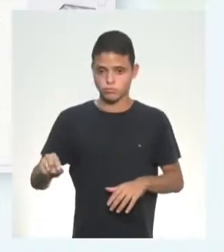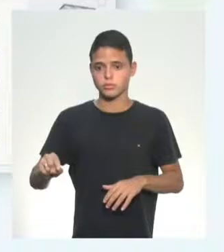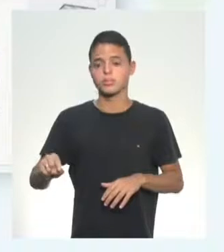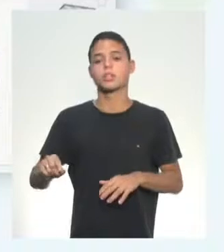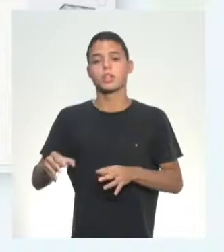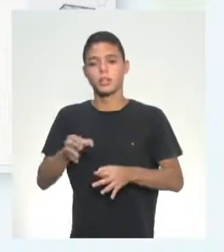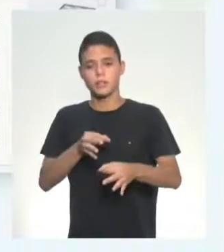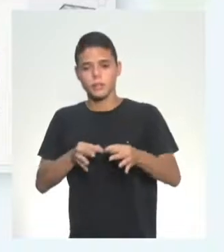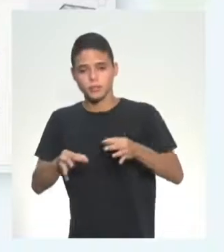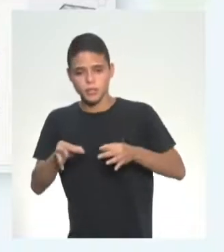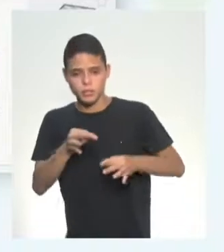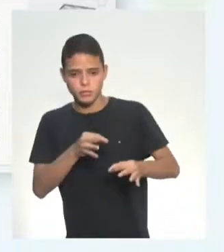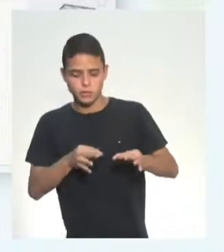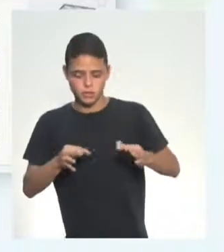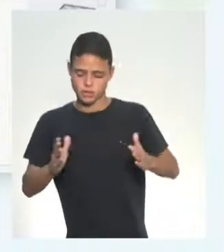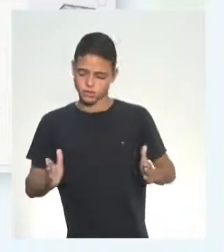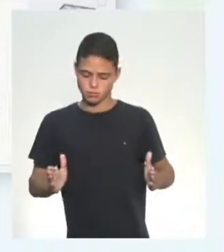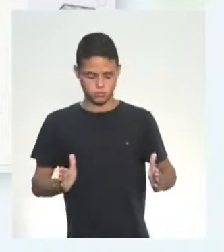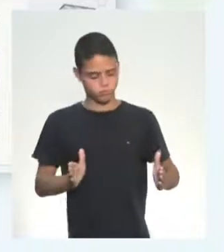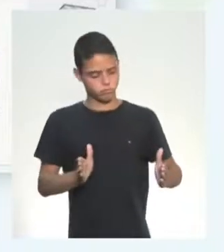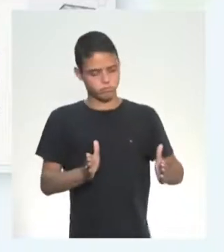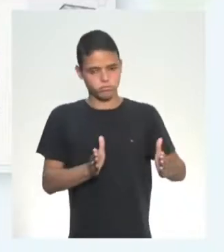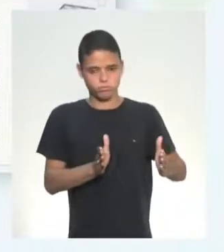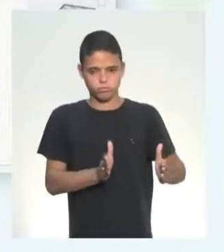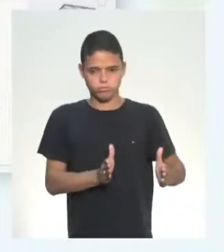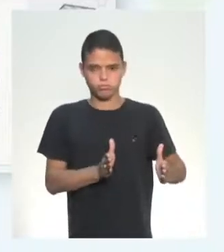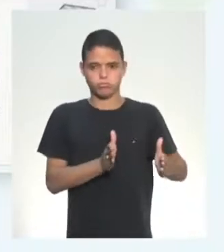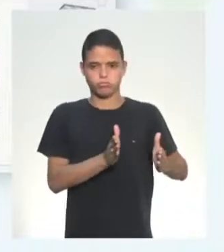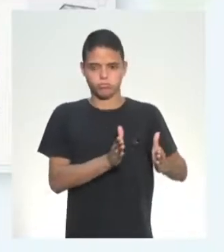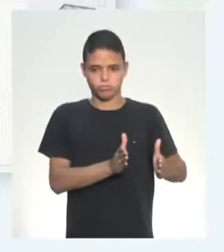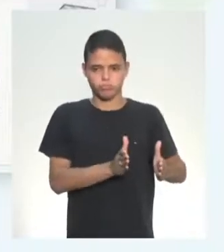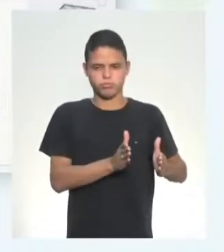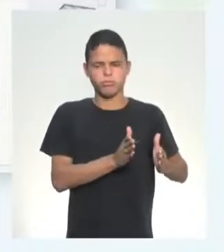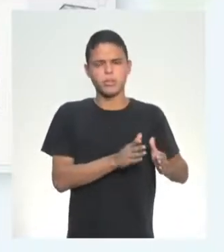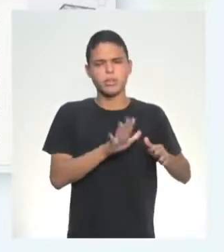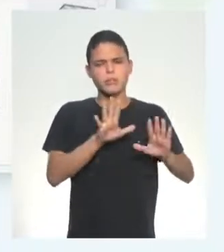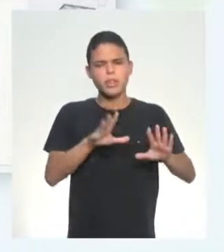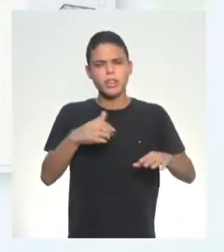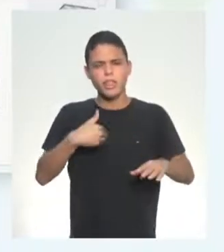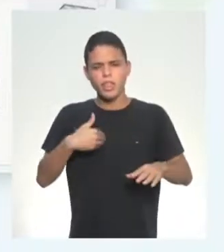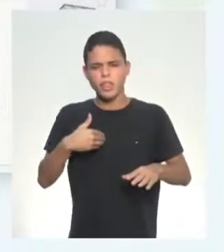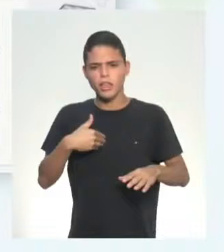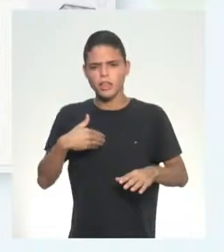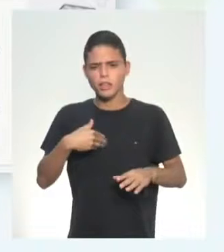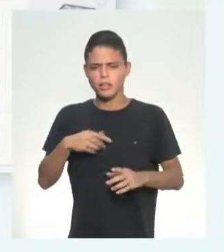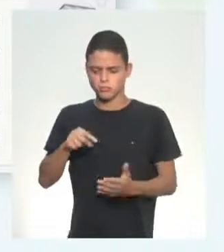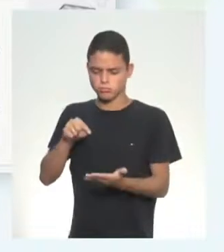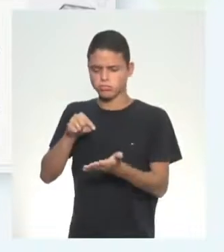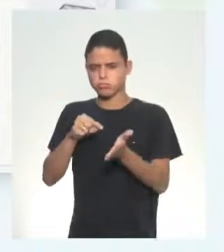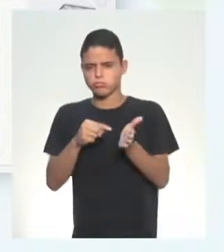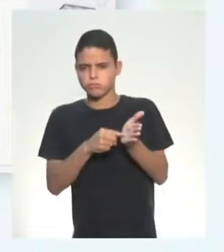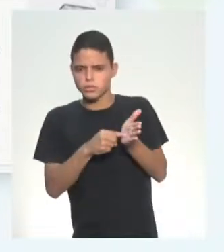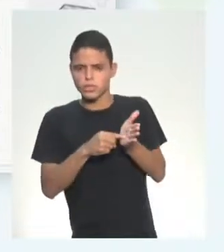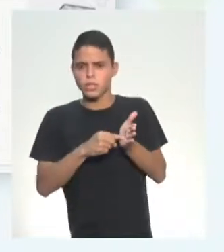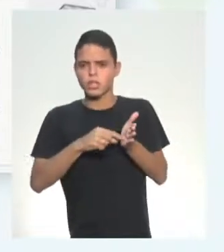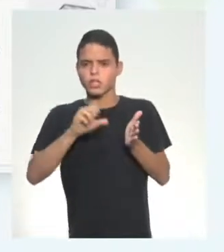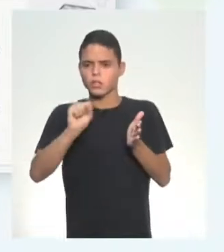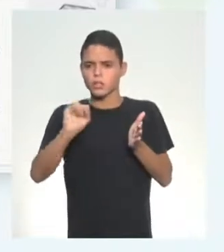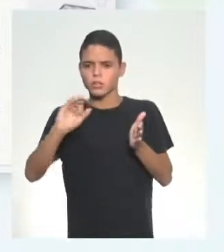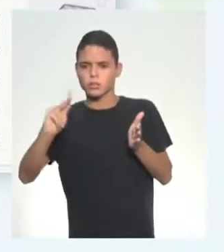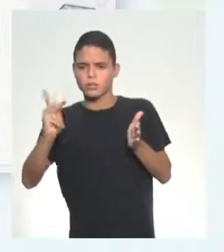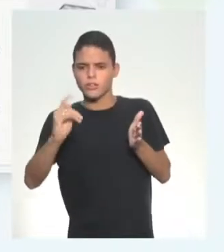das extremidades da caixa e vou diminuí-la. Por que que eu segurei o Shift? Para que todas as